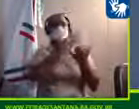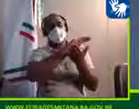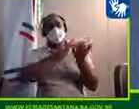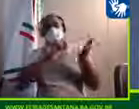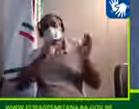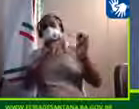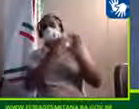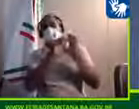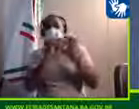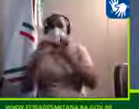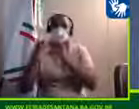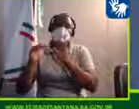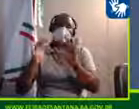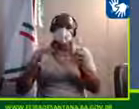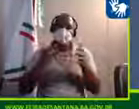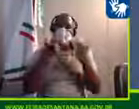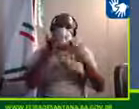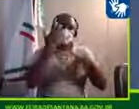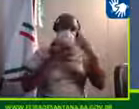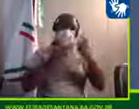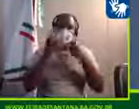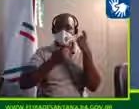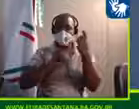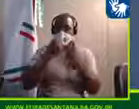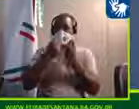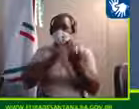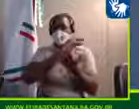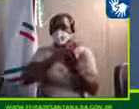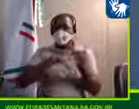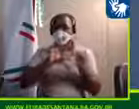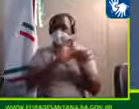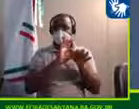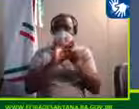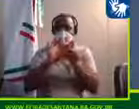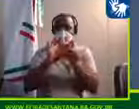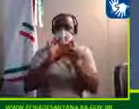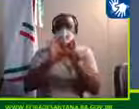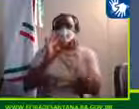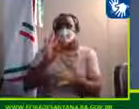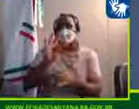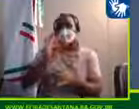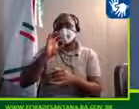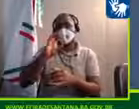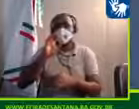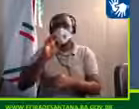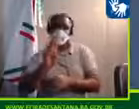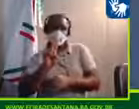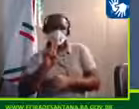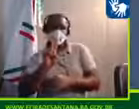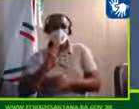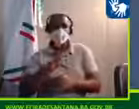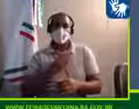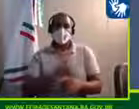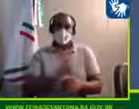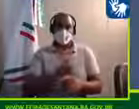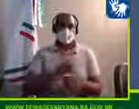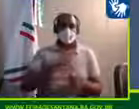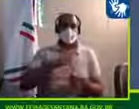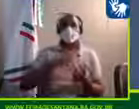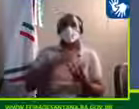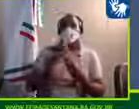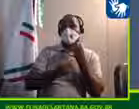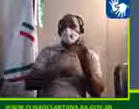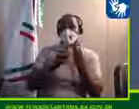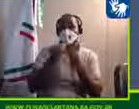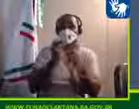repassadas diretamente ao Tribunal de Contas da União. Né? Até porque o recurso é público, vai ser prestado contas ao Tribunal de Contas